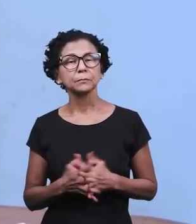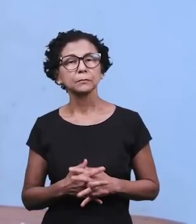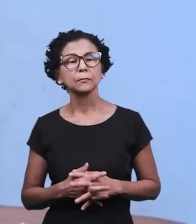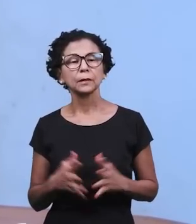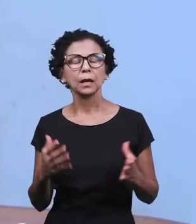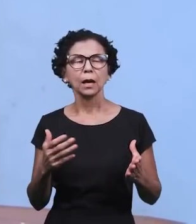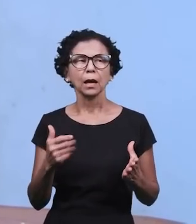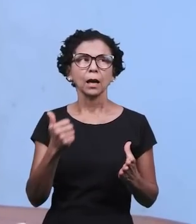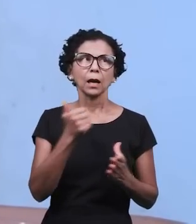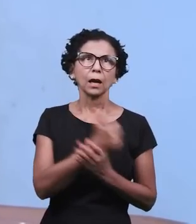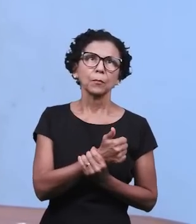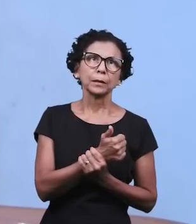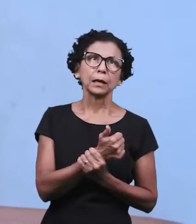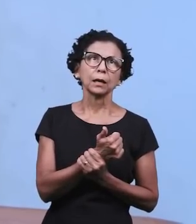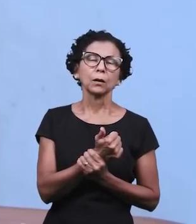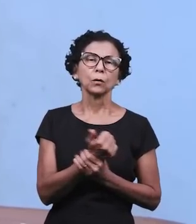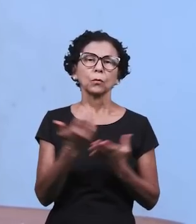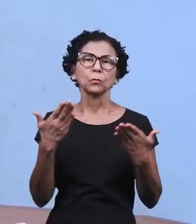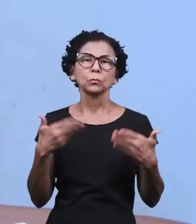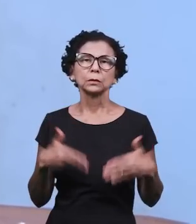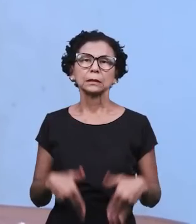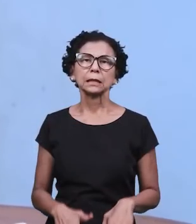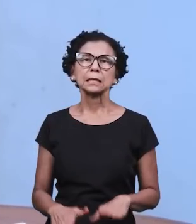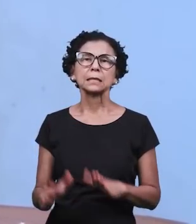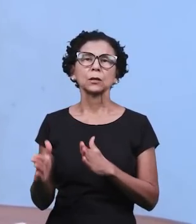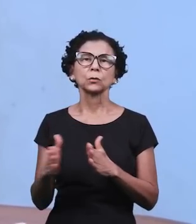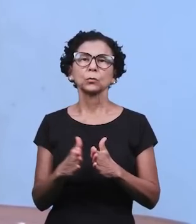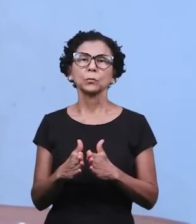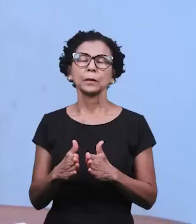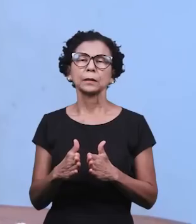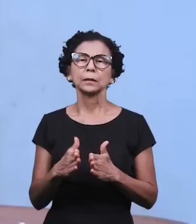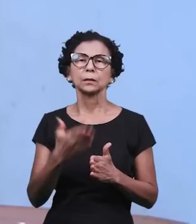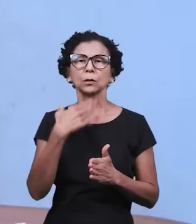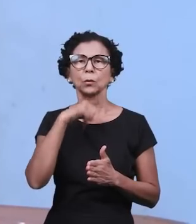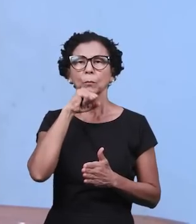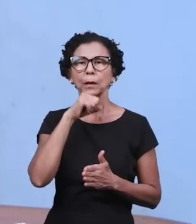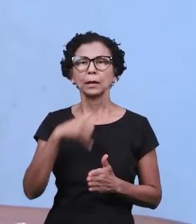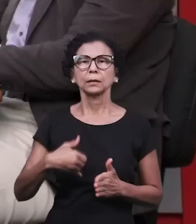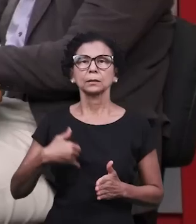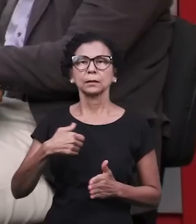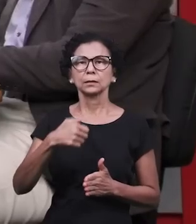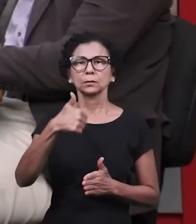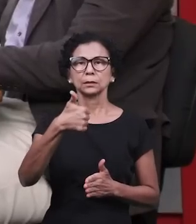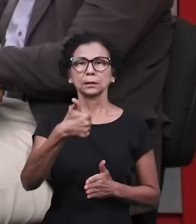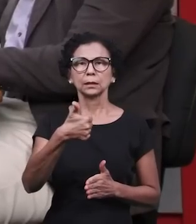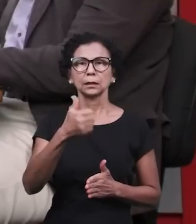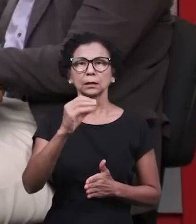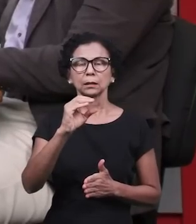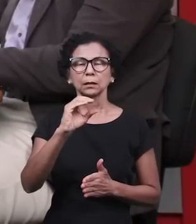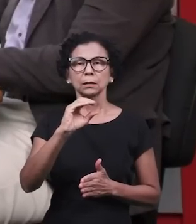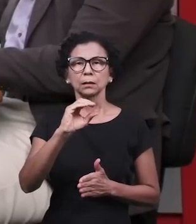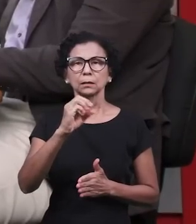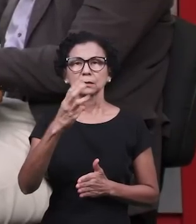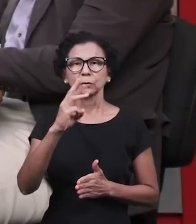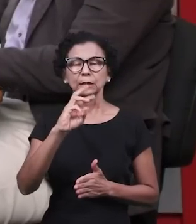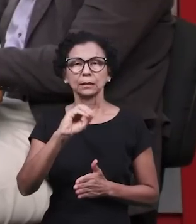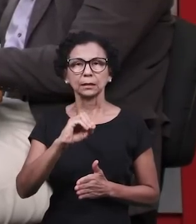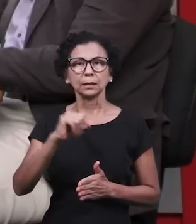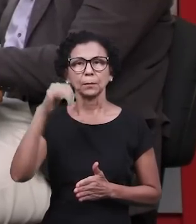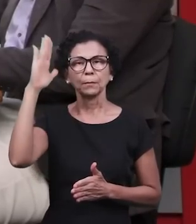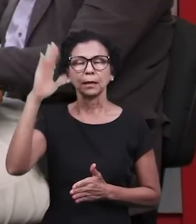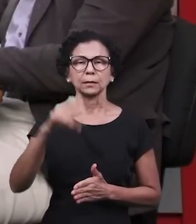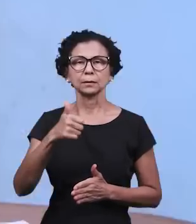Ló já era casado quando saiu de Ur em direção à cidade de Harã.